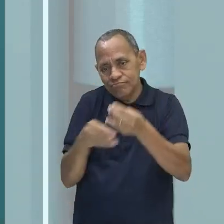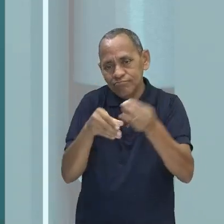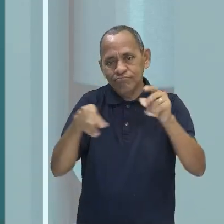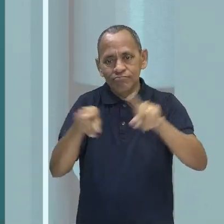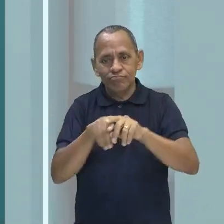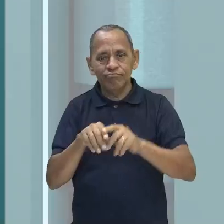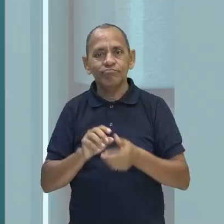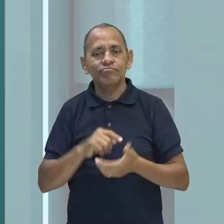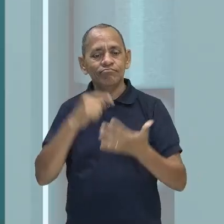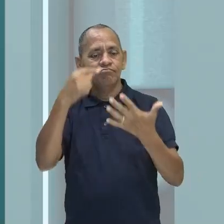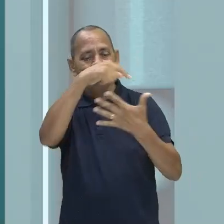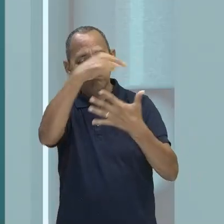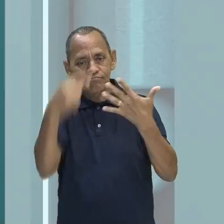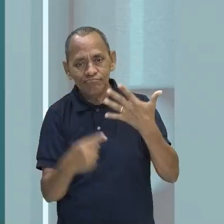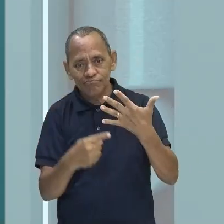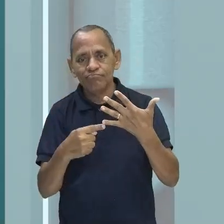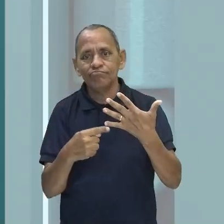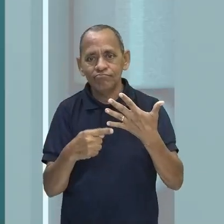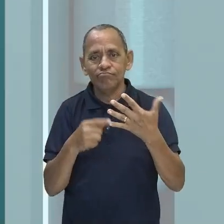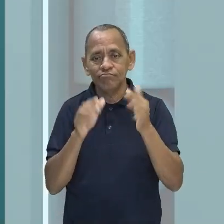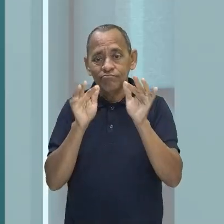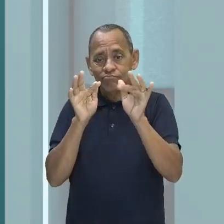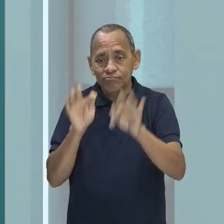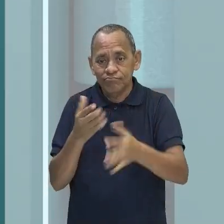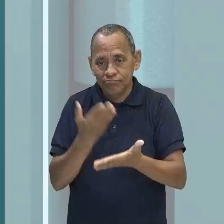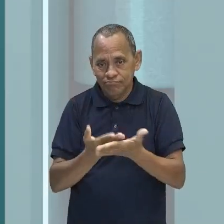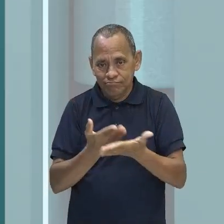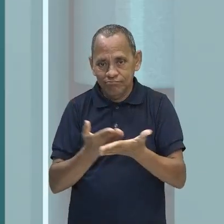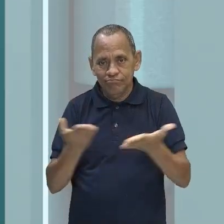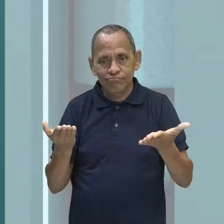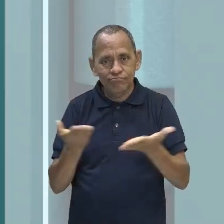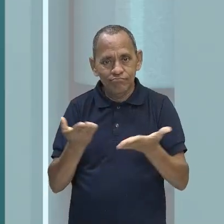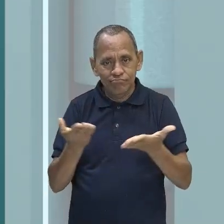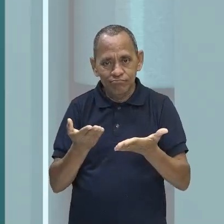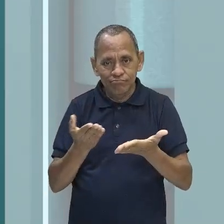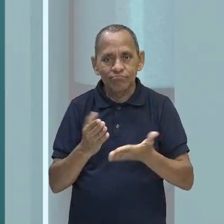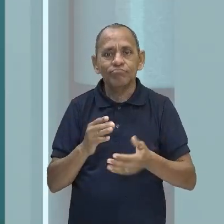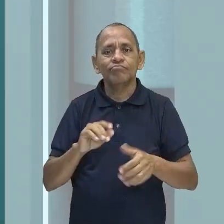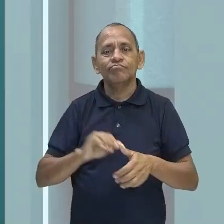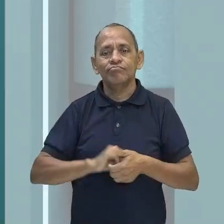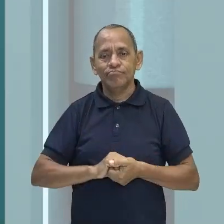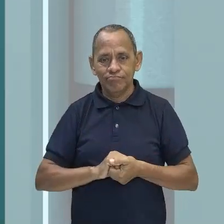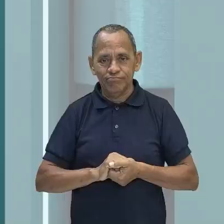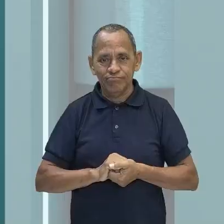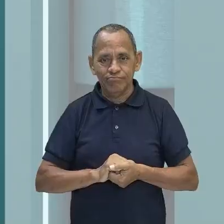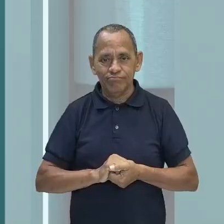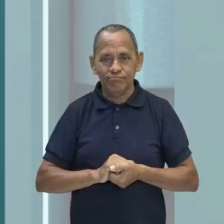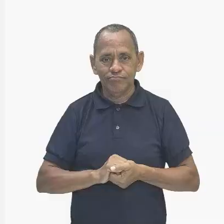acessórios, nós vamos finalizar a nossa aula, o nosso momento de aula.